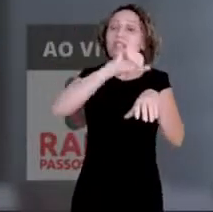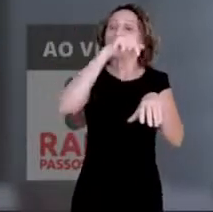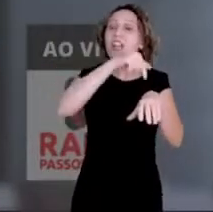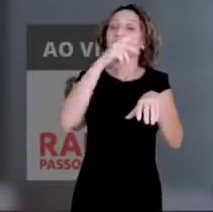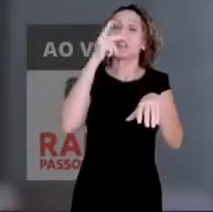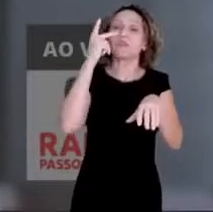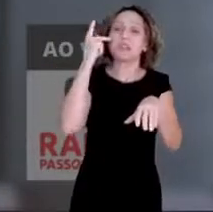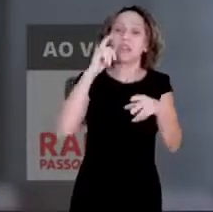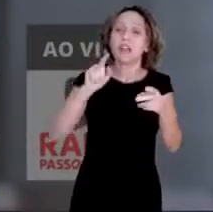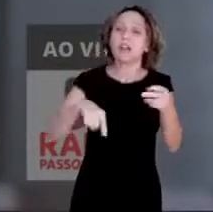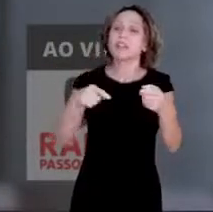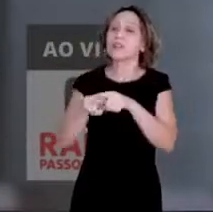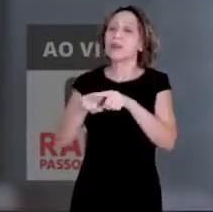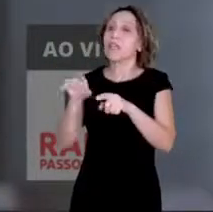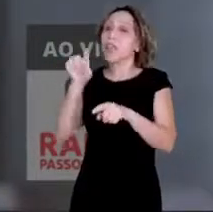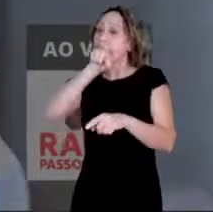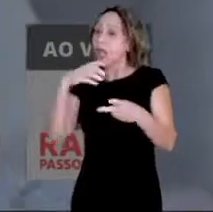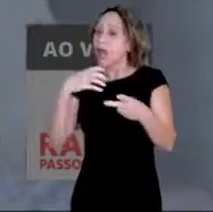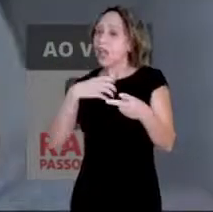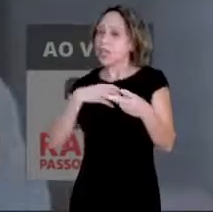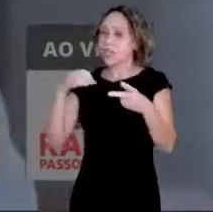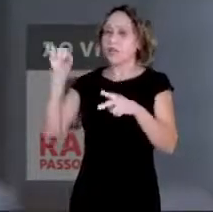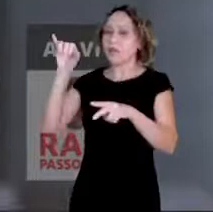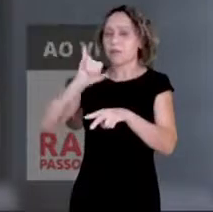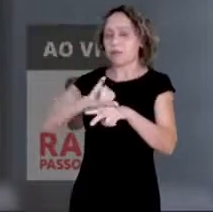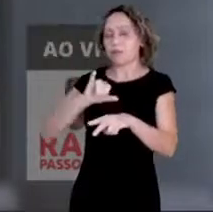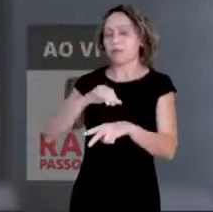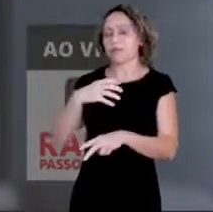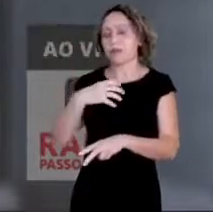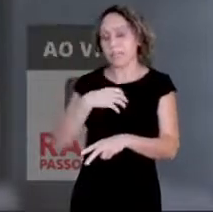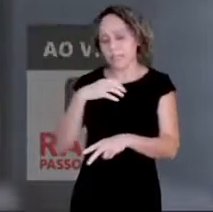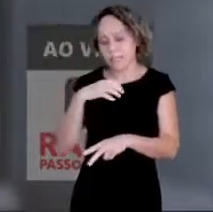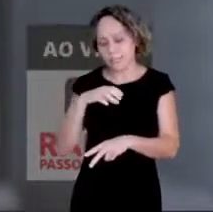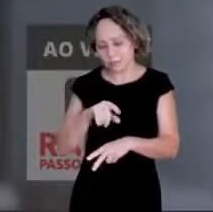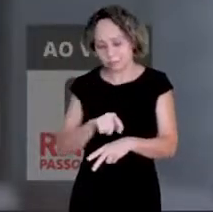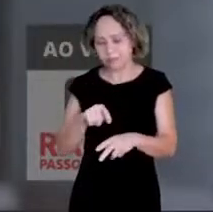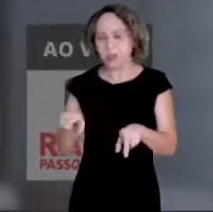Enquanto o Peru foi descoberto em